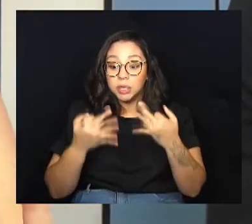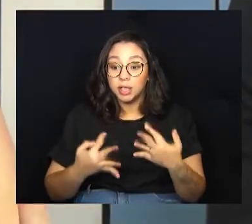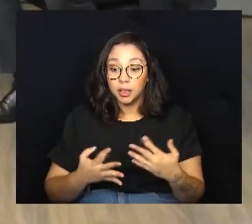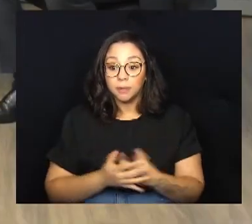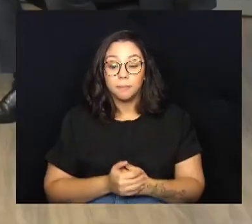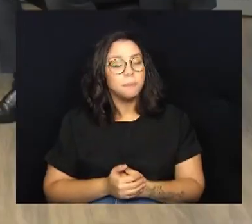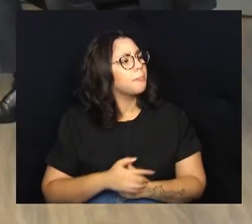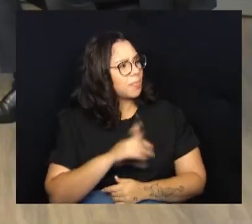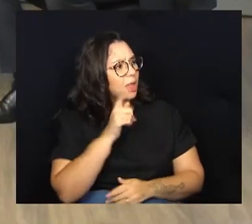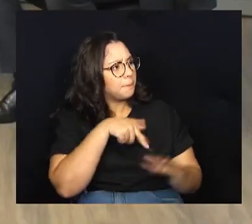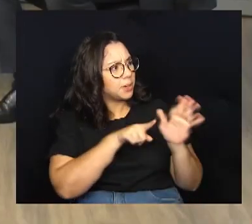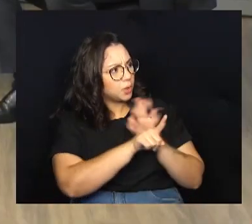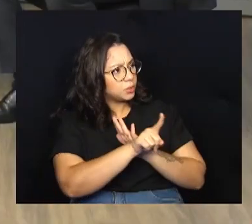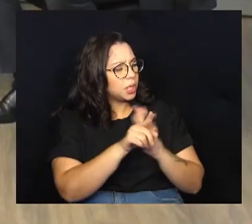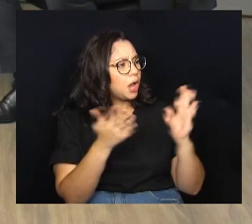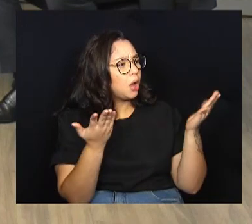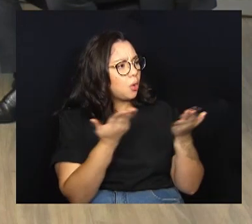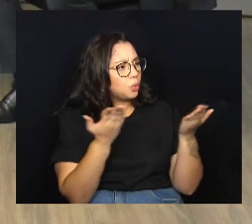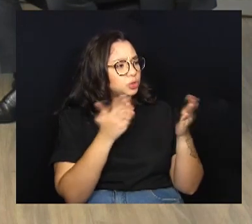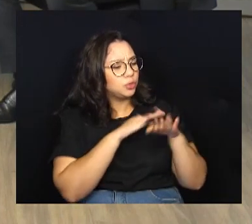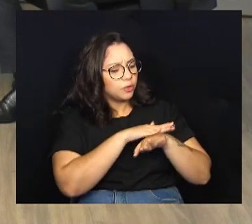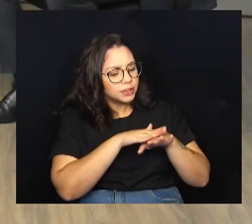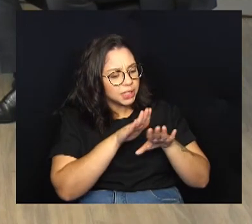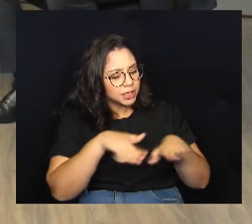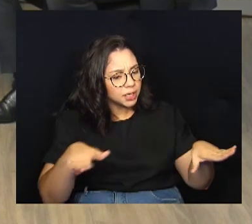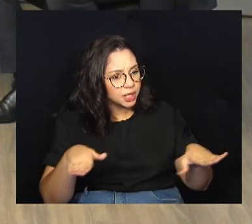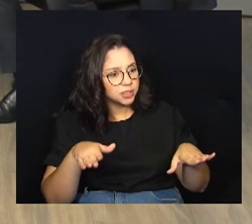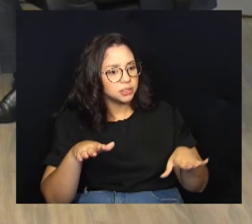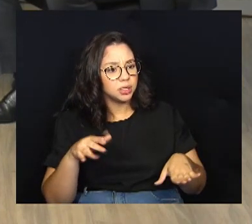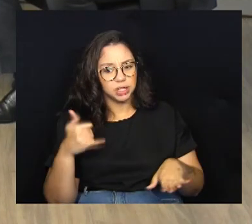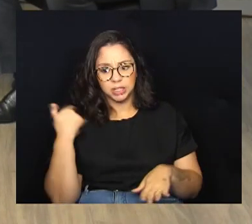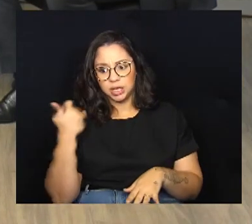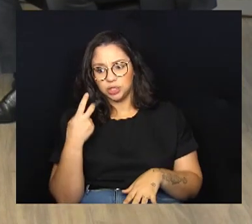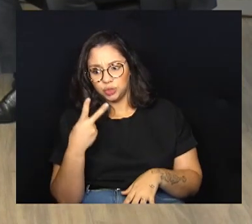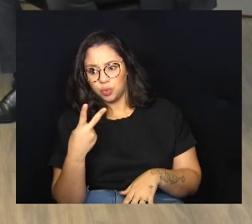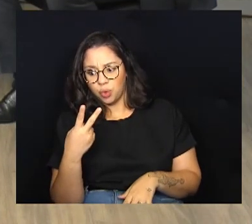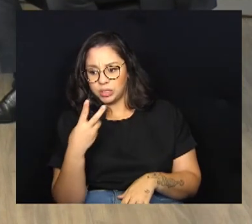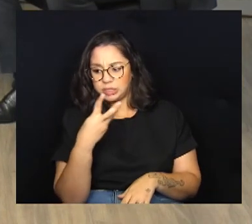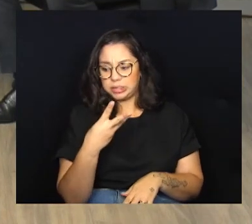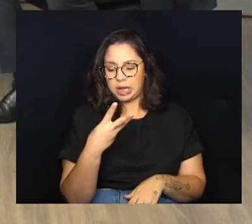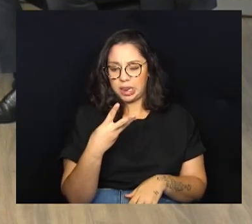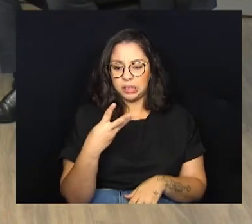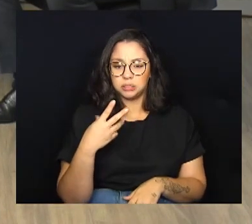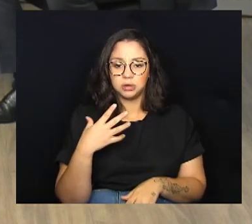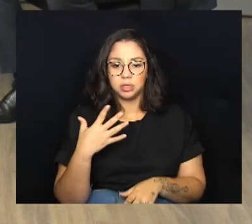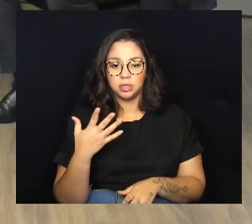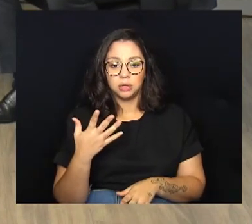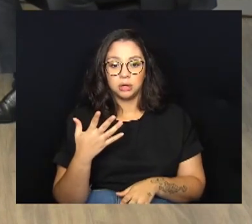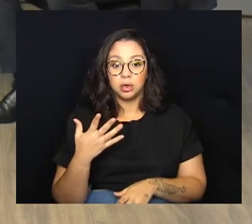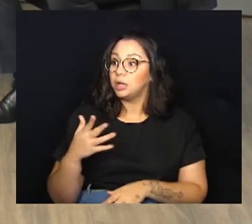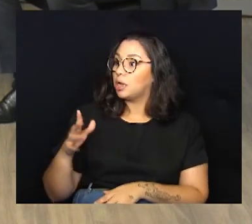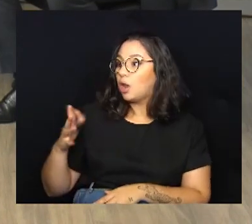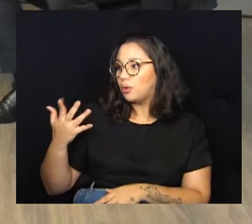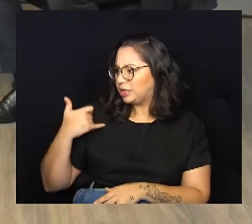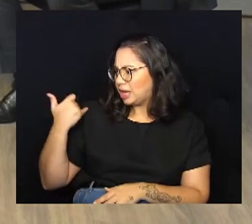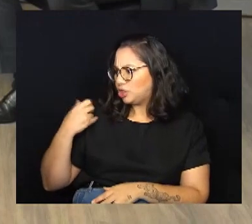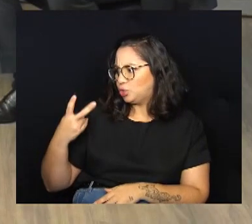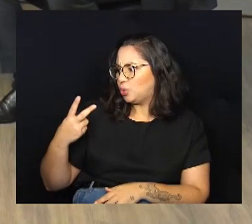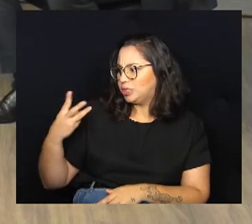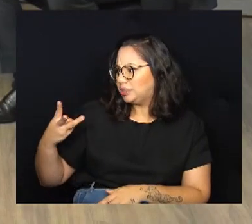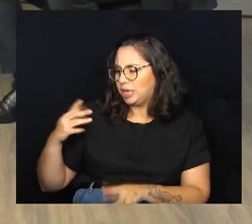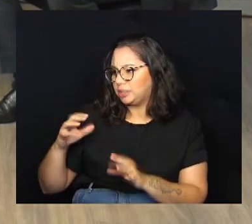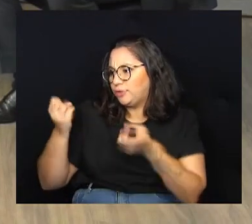lá, eles estão deixando entregue em alguns espaços, né? Então, assim, a pessoa para lá e já pega aquilo e